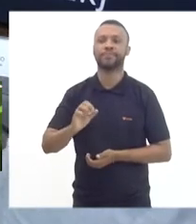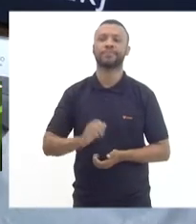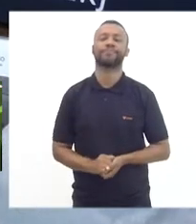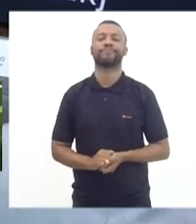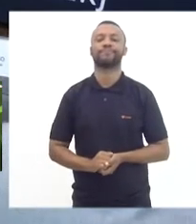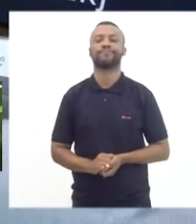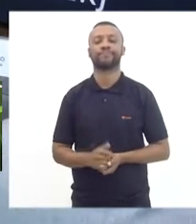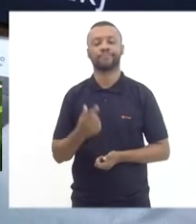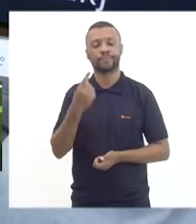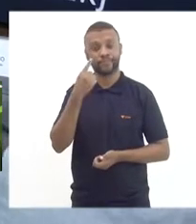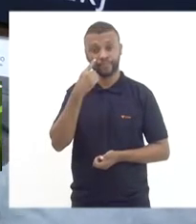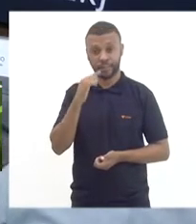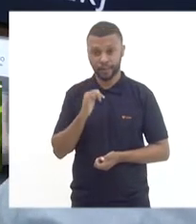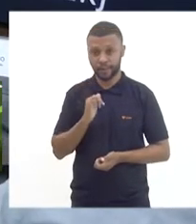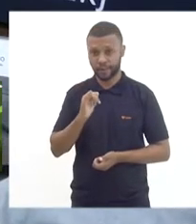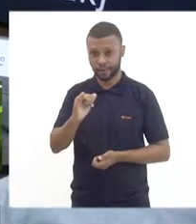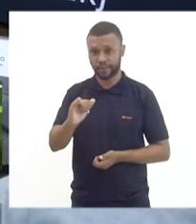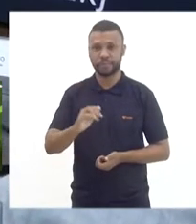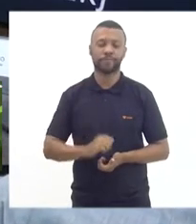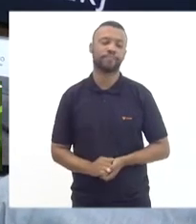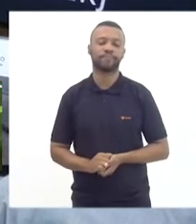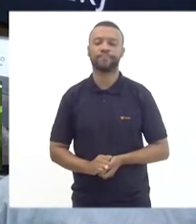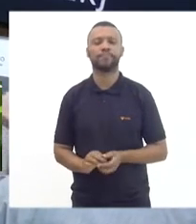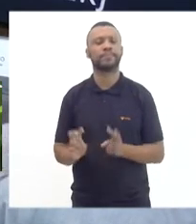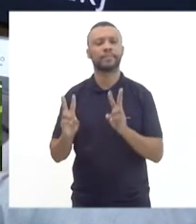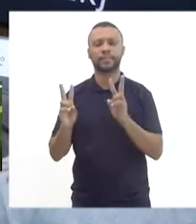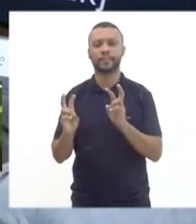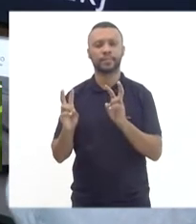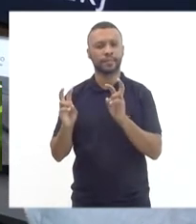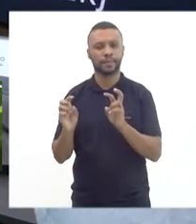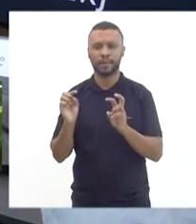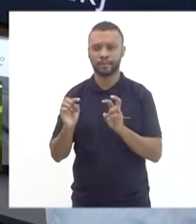olha só, este é um tema